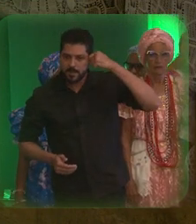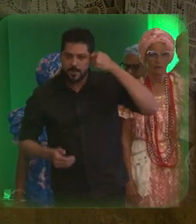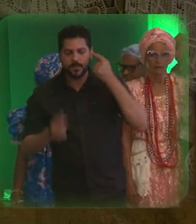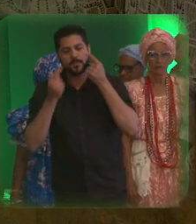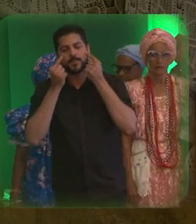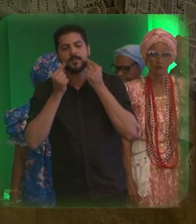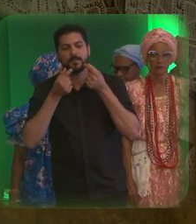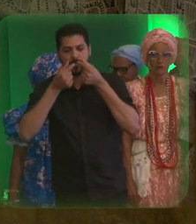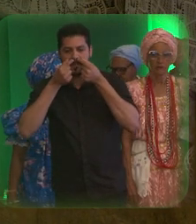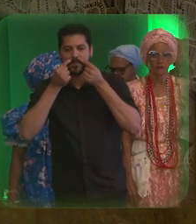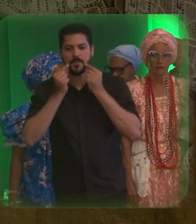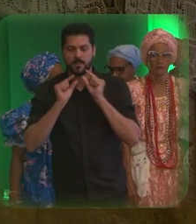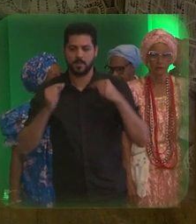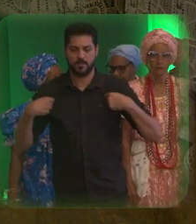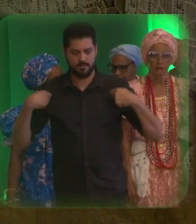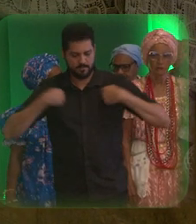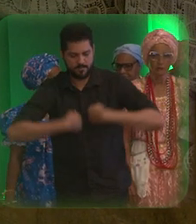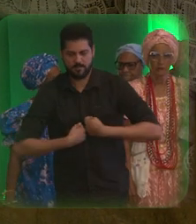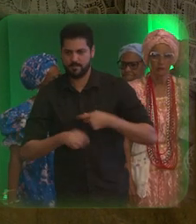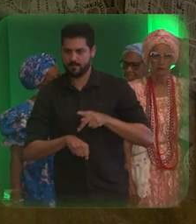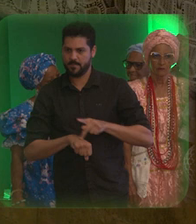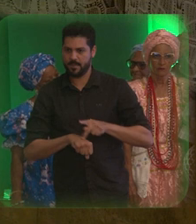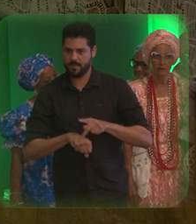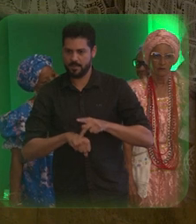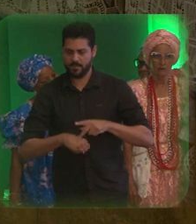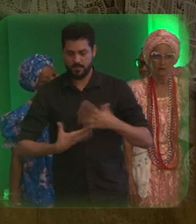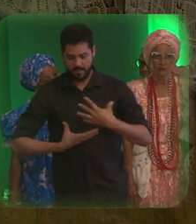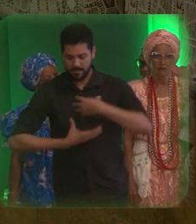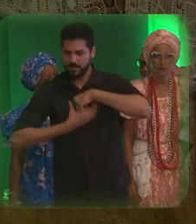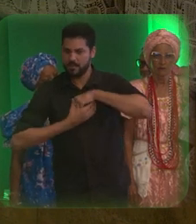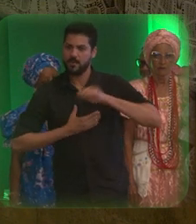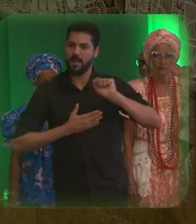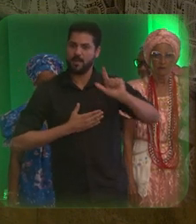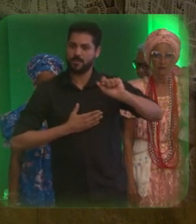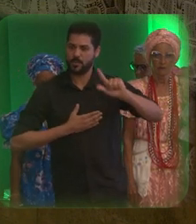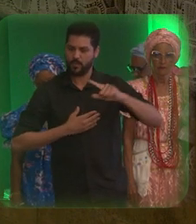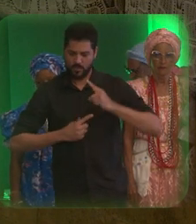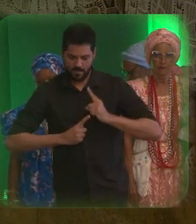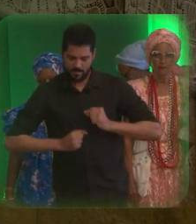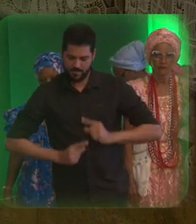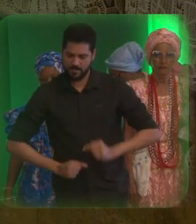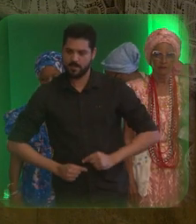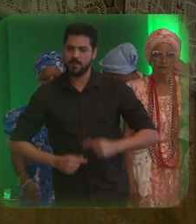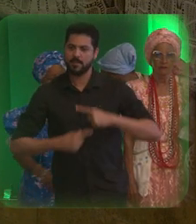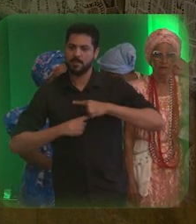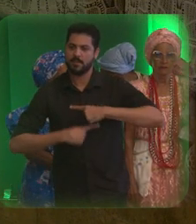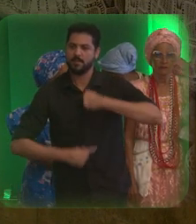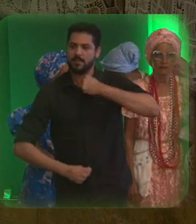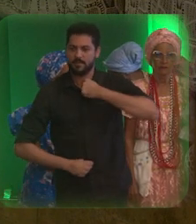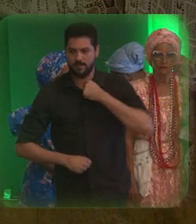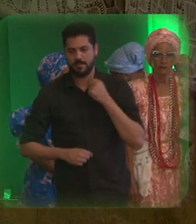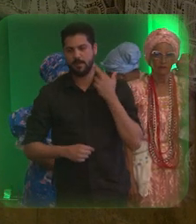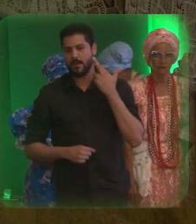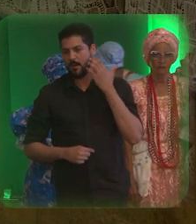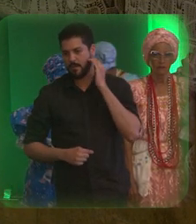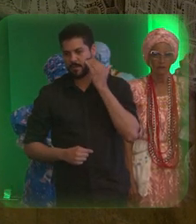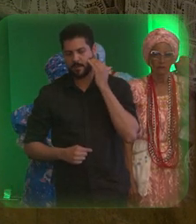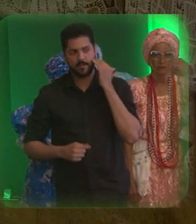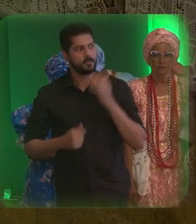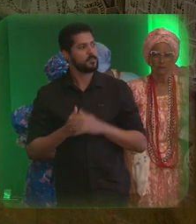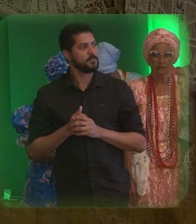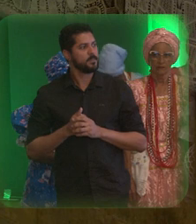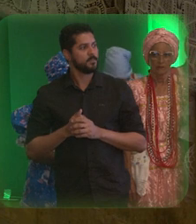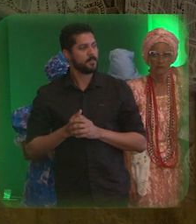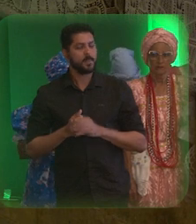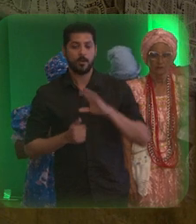curta, estou usando terno preto, camisa interna azul clara e gravata rosa. Coordenação do